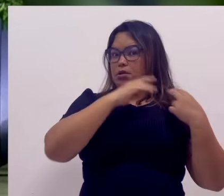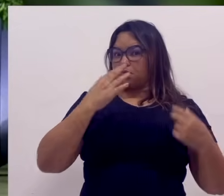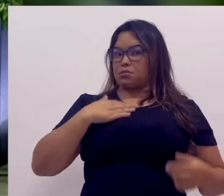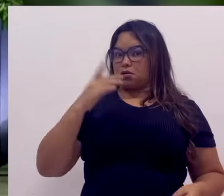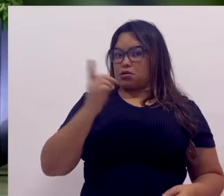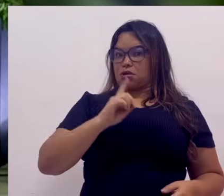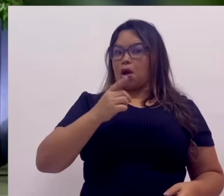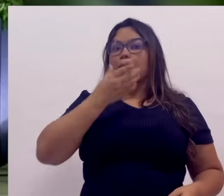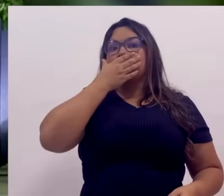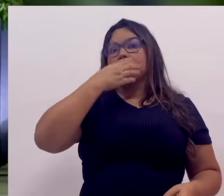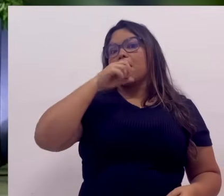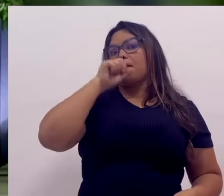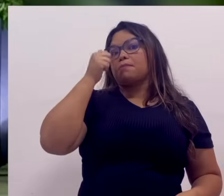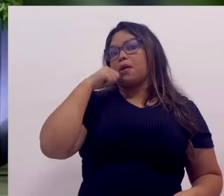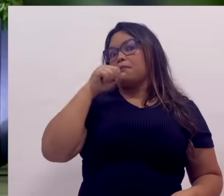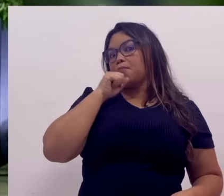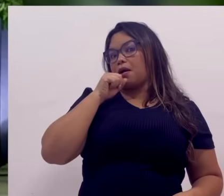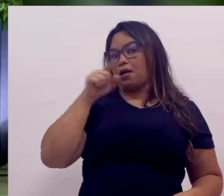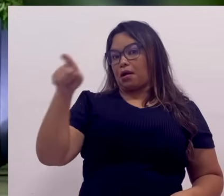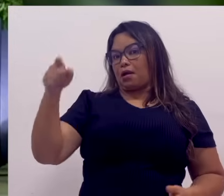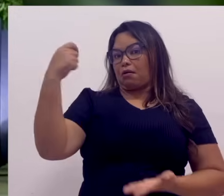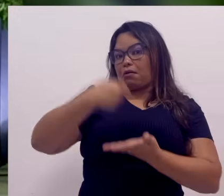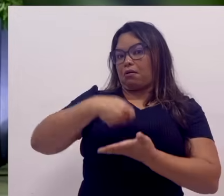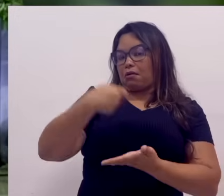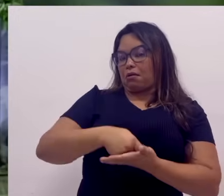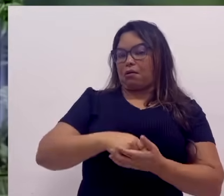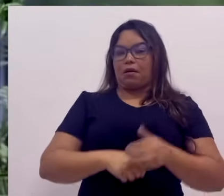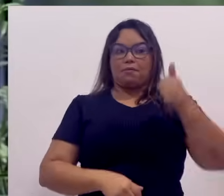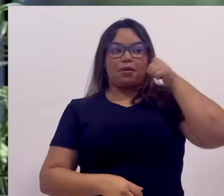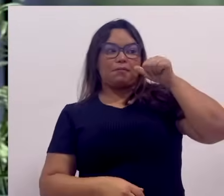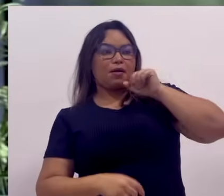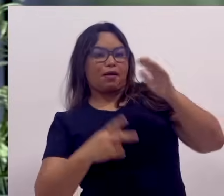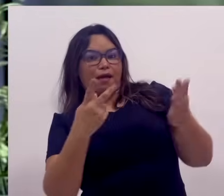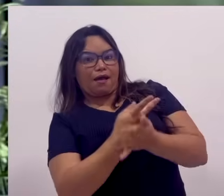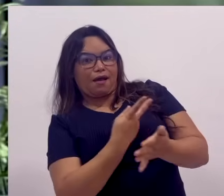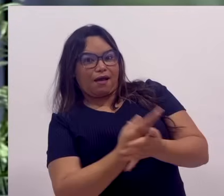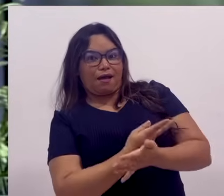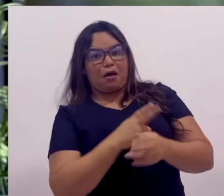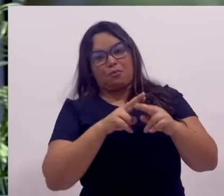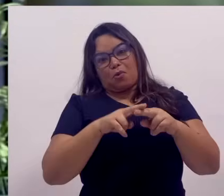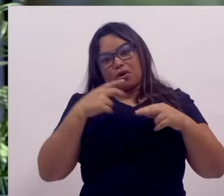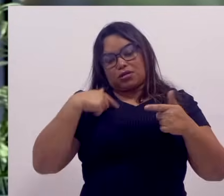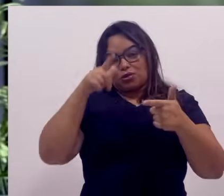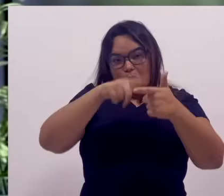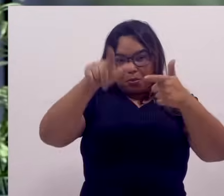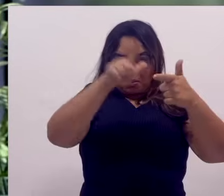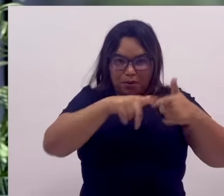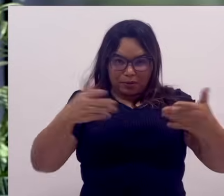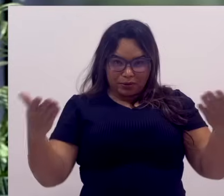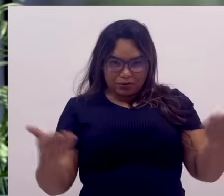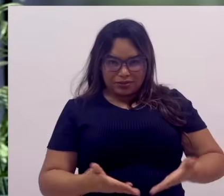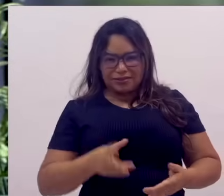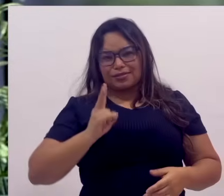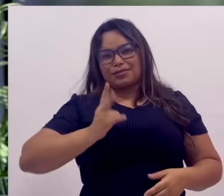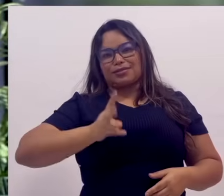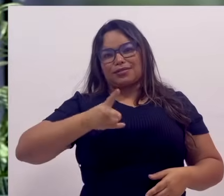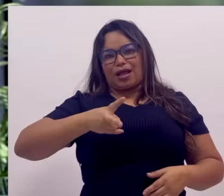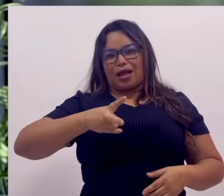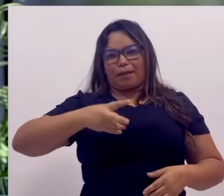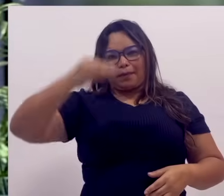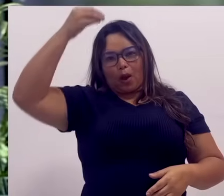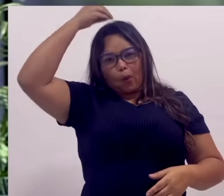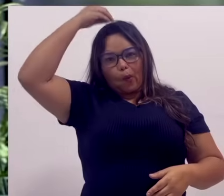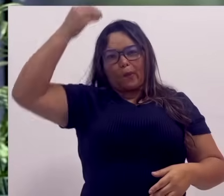por causa dos meus pais. Já ouviram isso? O meu pai era bastante exigente e a minha mãe fez isso, e é por isso que eu tenho